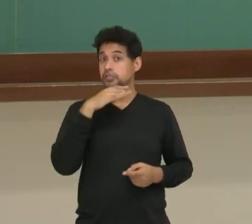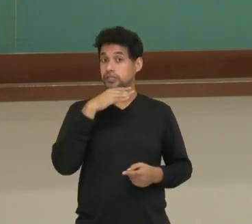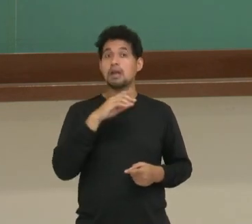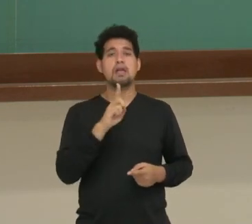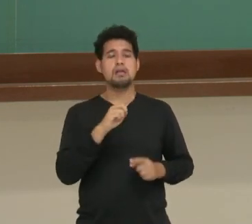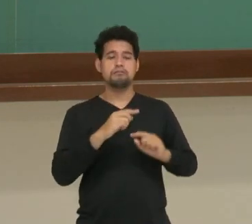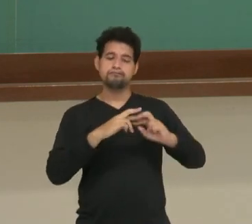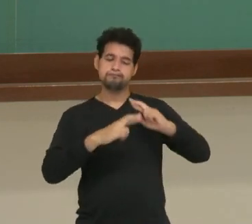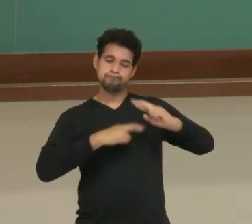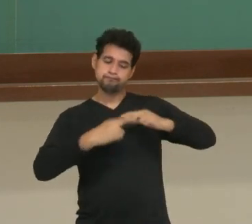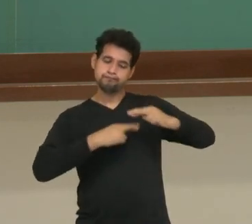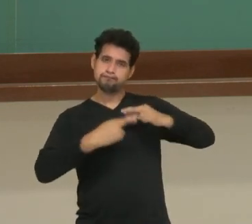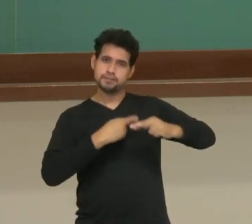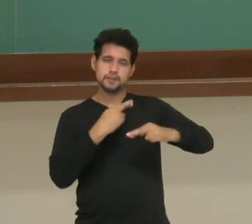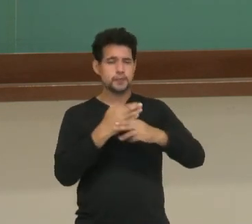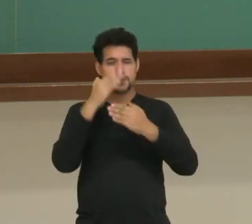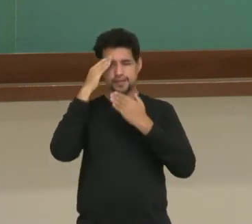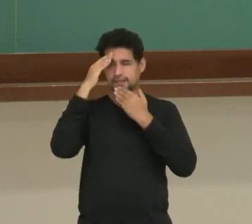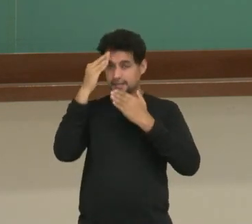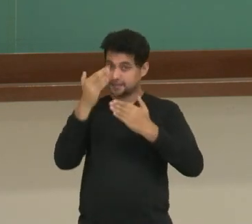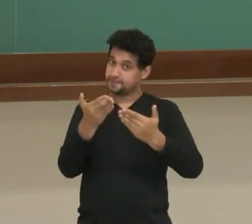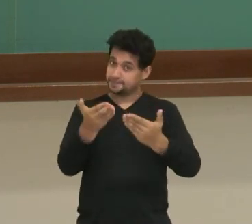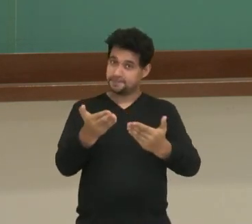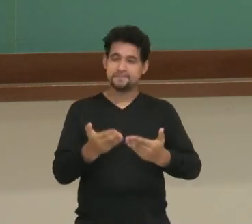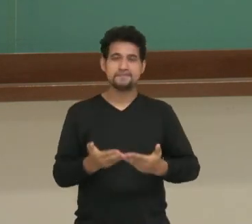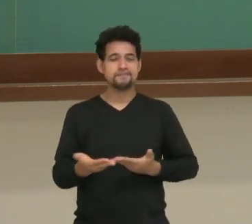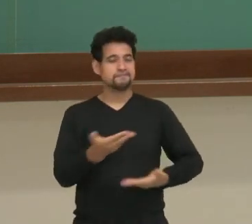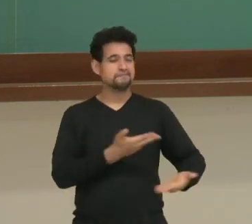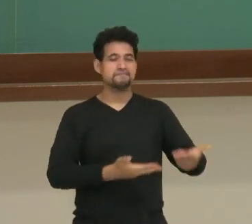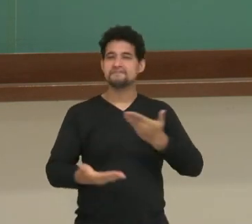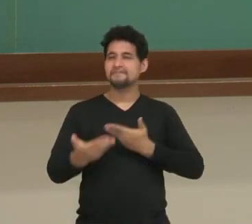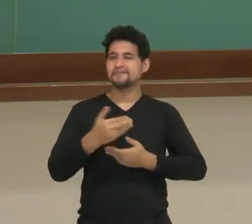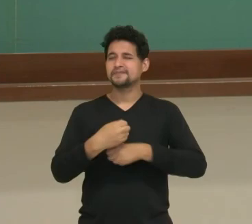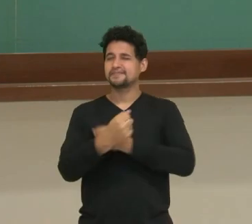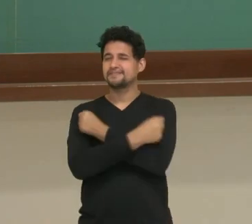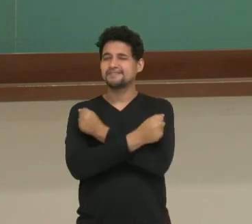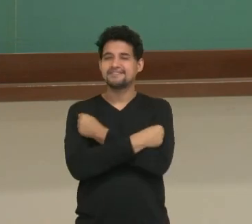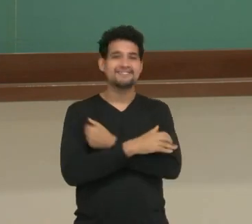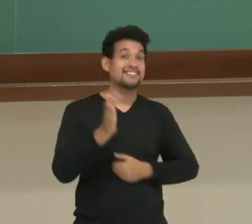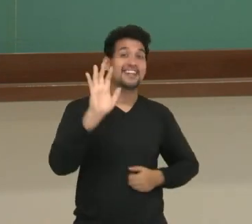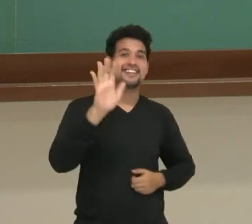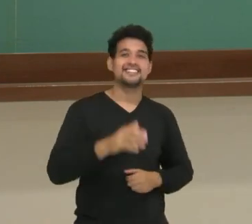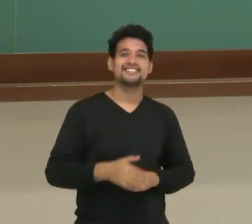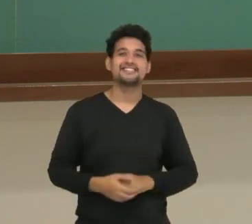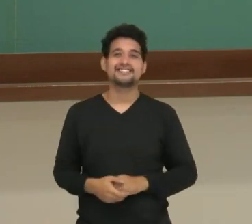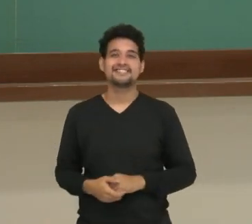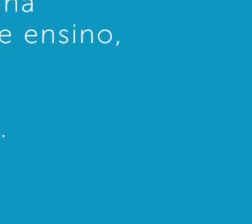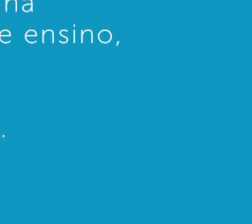renováveis. Quero muito agradecer a você pelo seu envolvimento, um forte abraço e até!